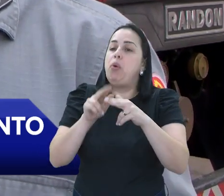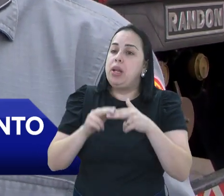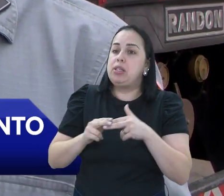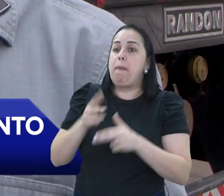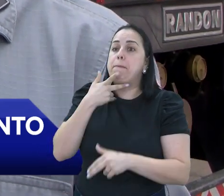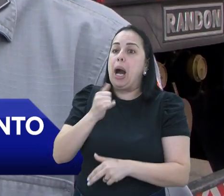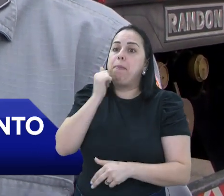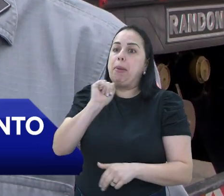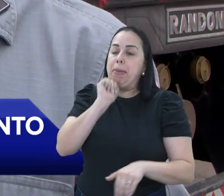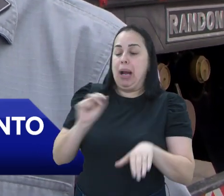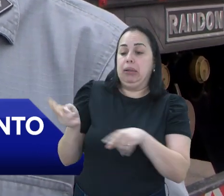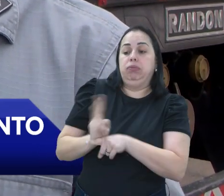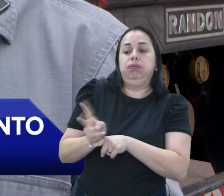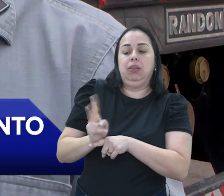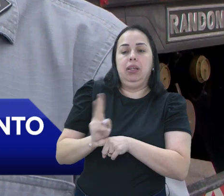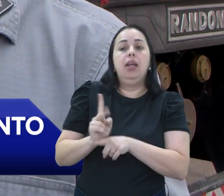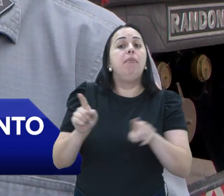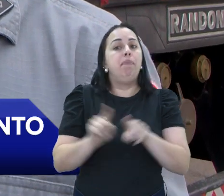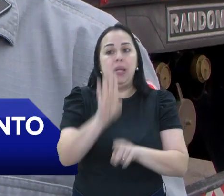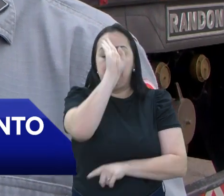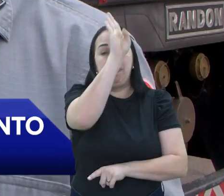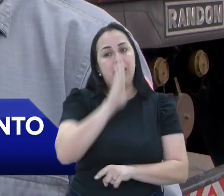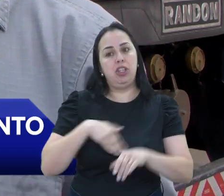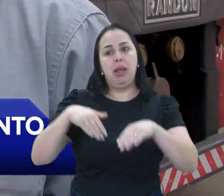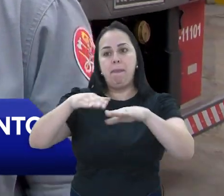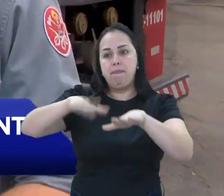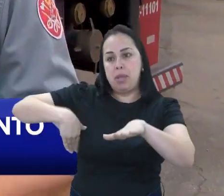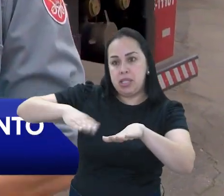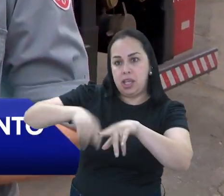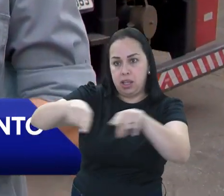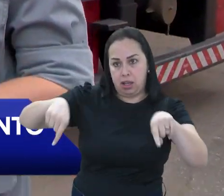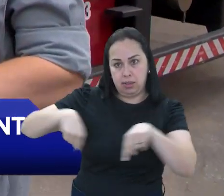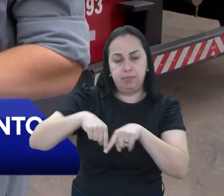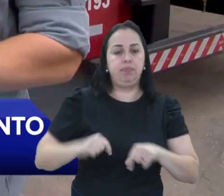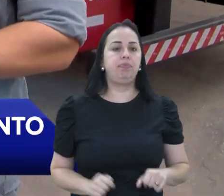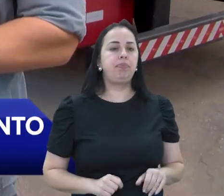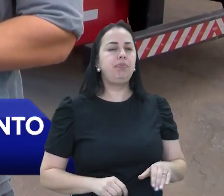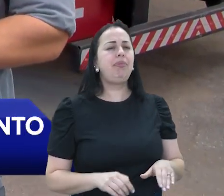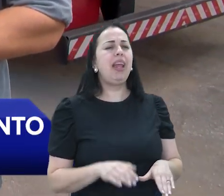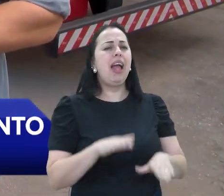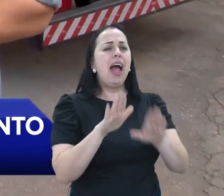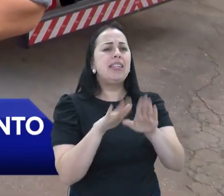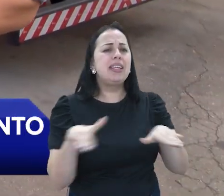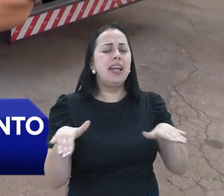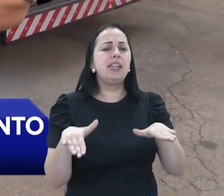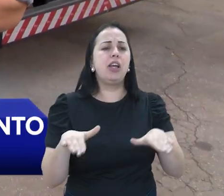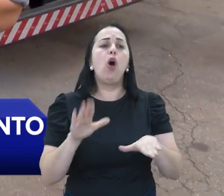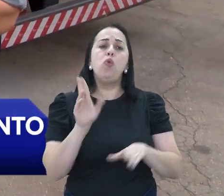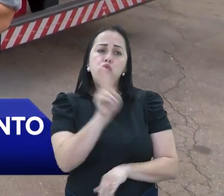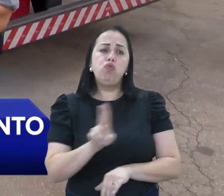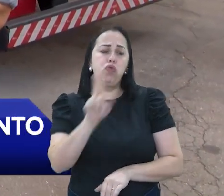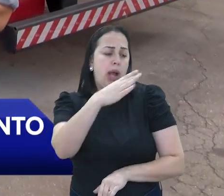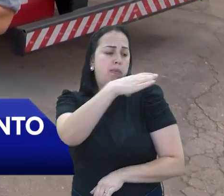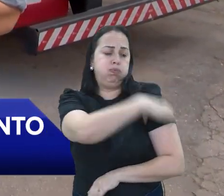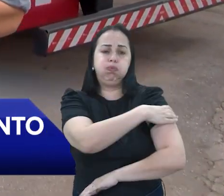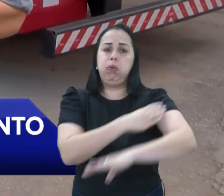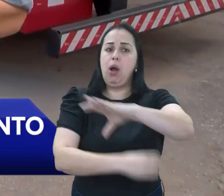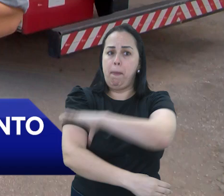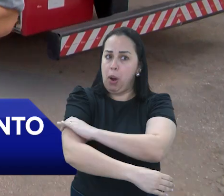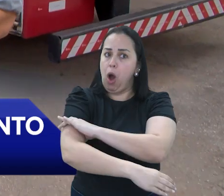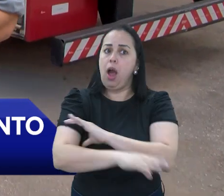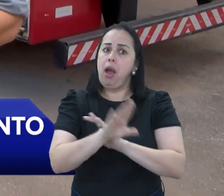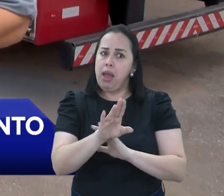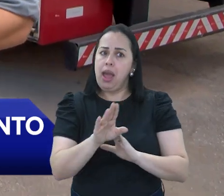a supervisão e principalmente também nos casos de piscinas, E sobre as piscinas, as crianças utilizam muito as boias. Elas são